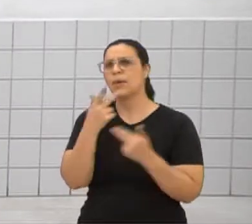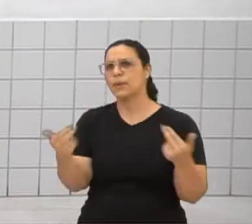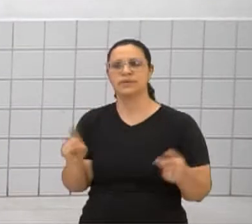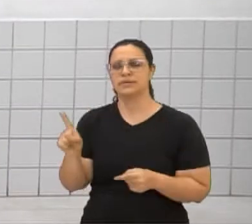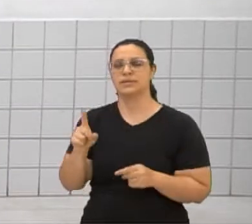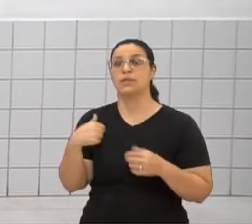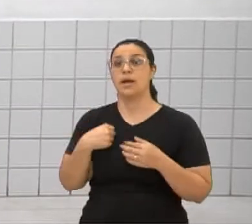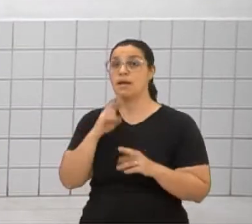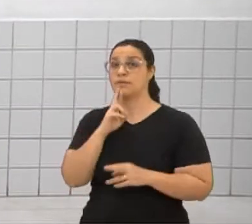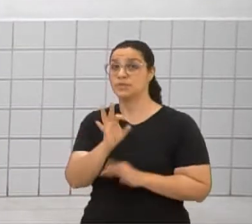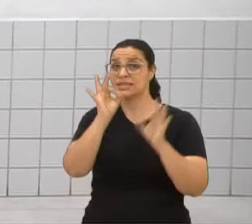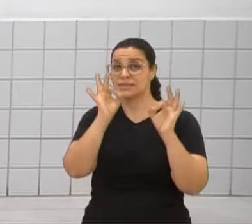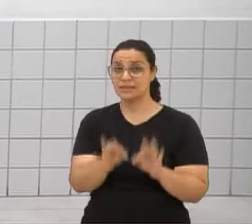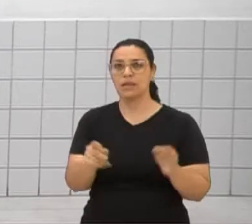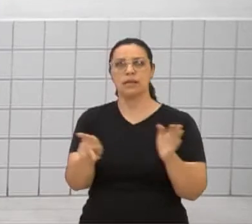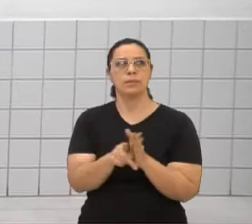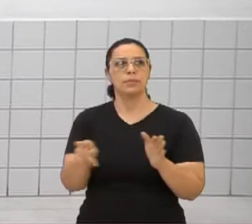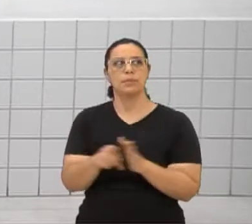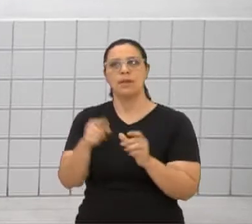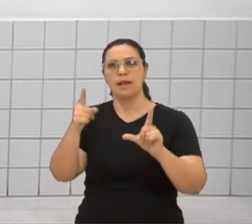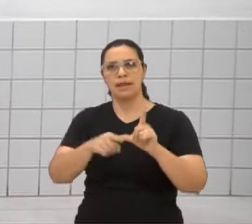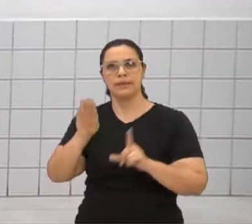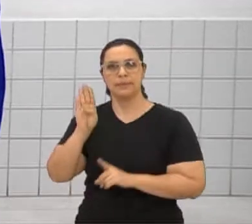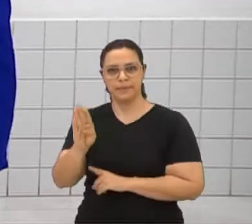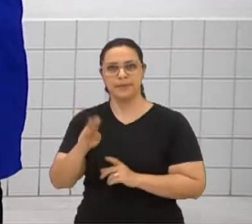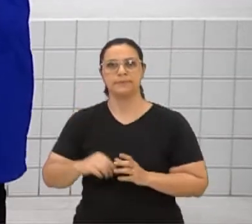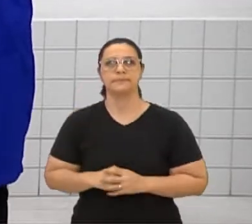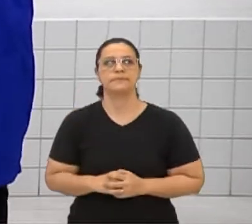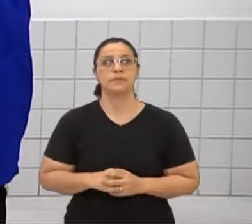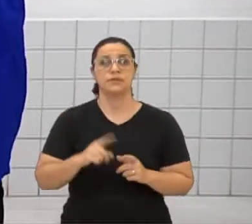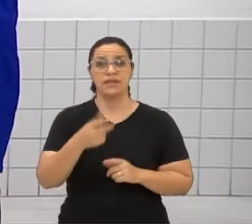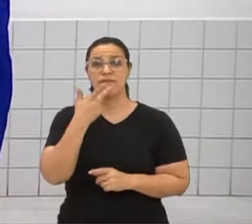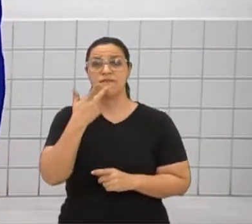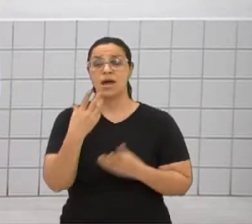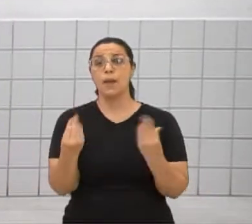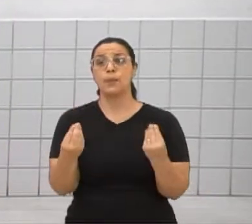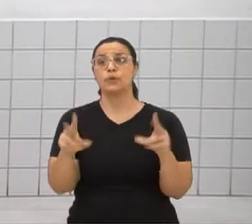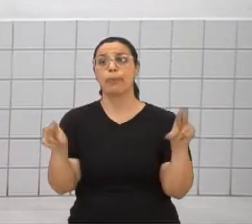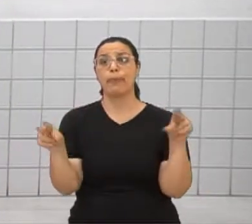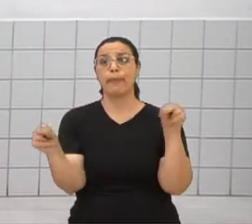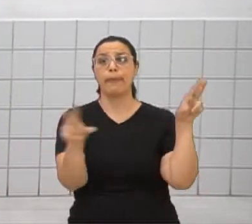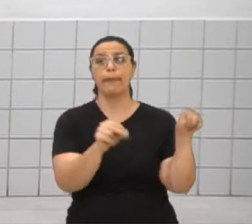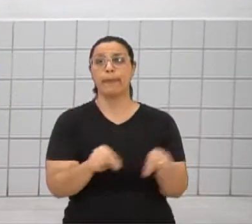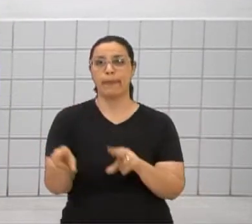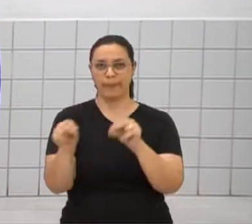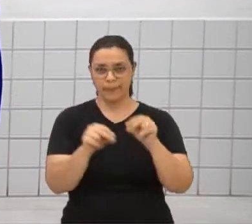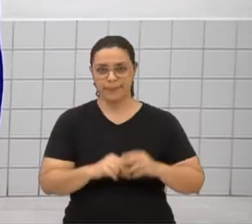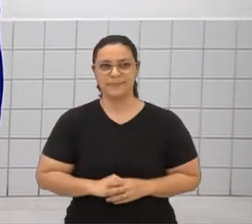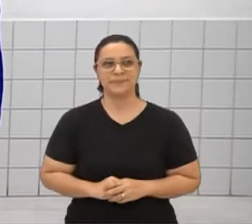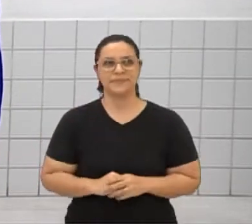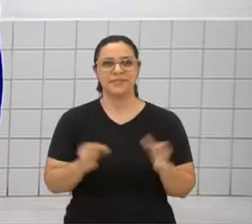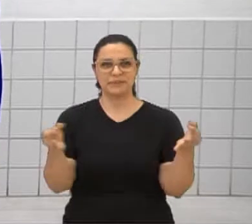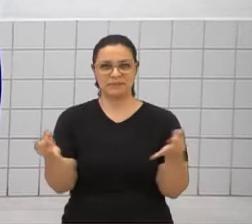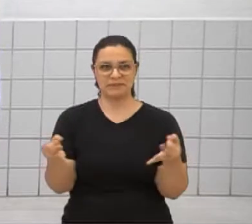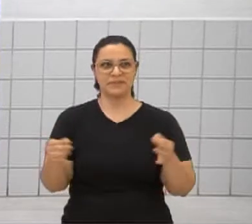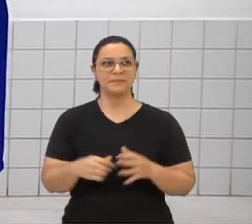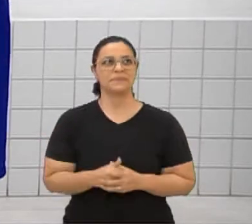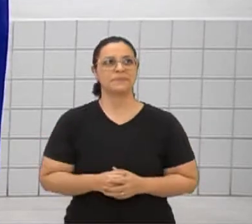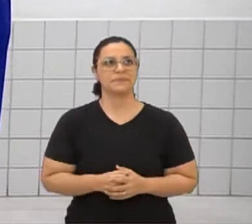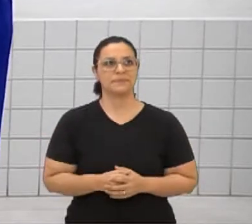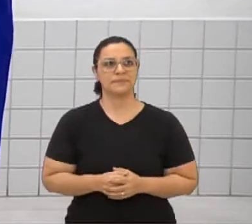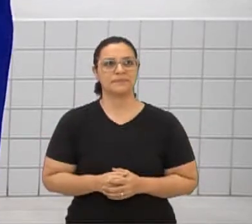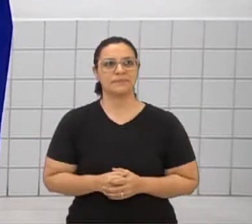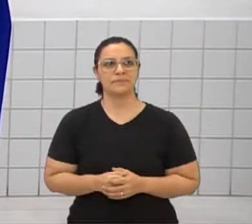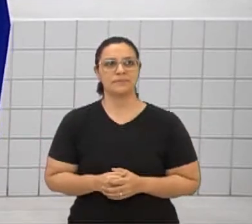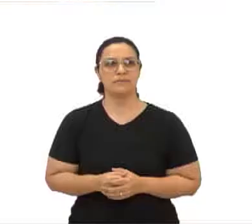sai alguma coisa não aqui no caso seria e o sol tomate você fala demais feito perfeito